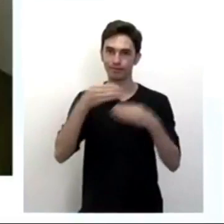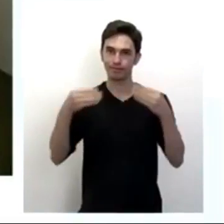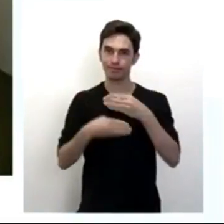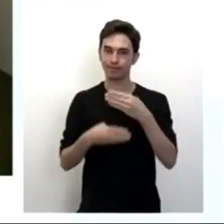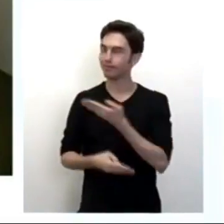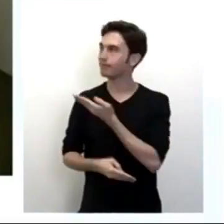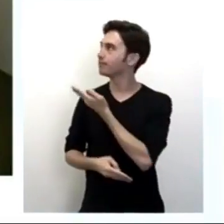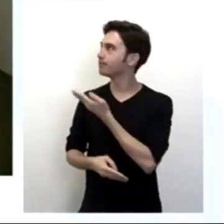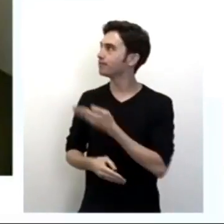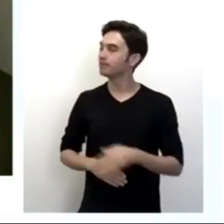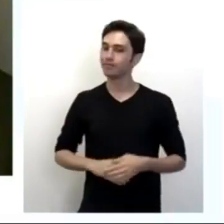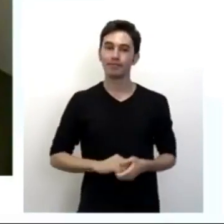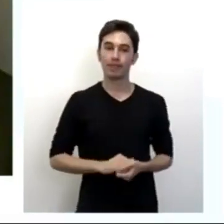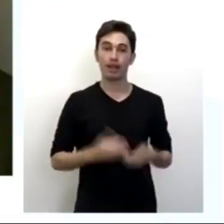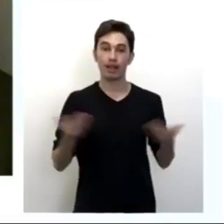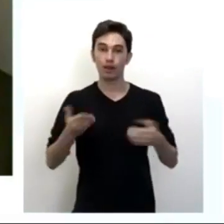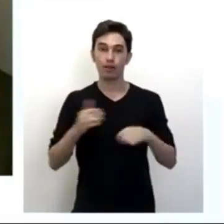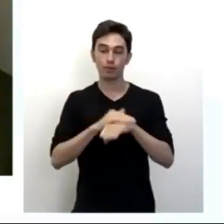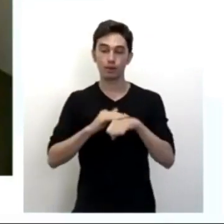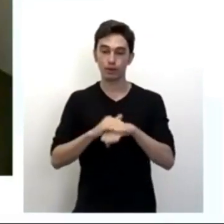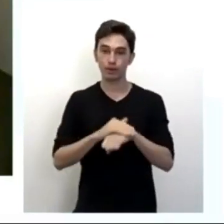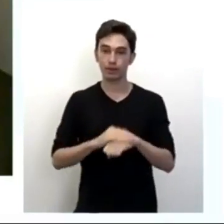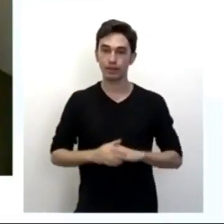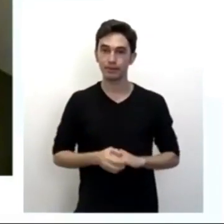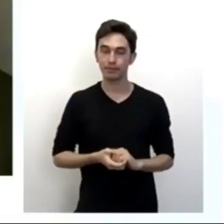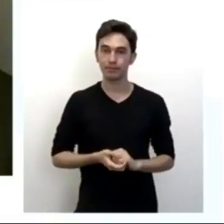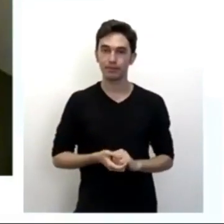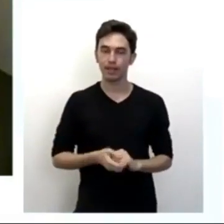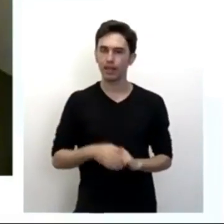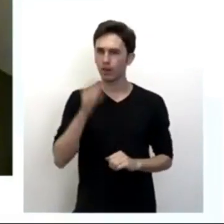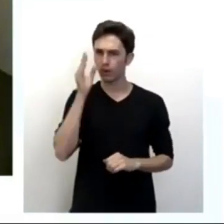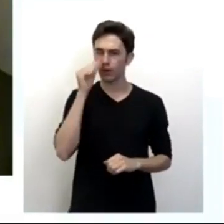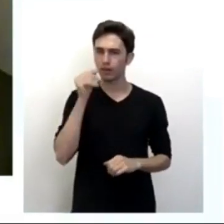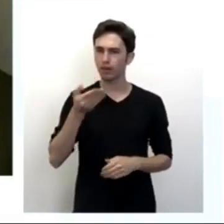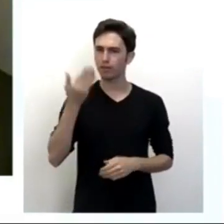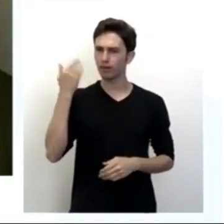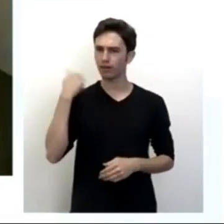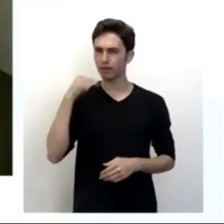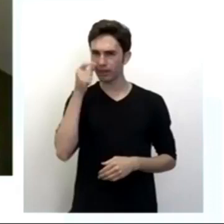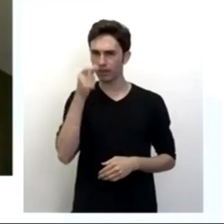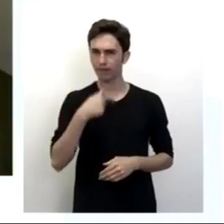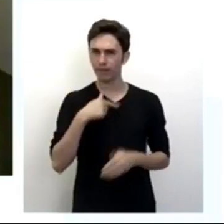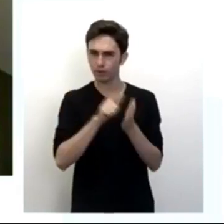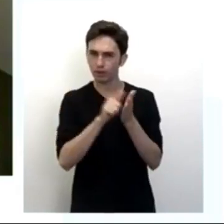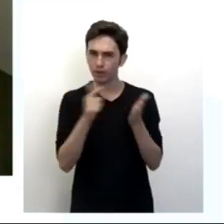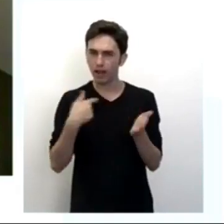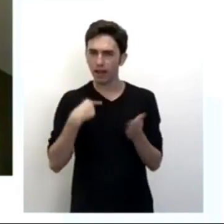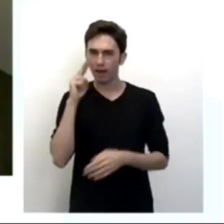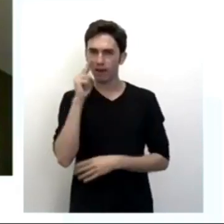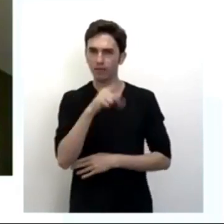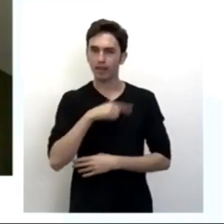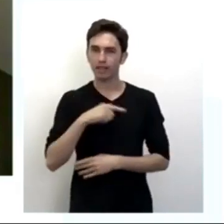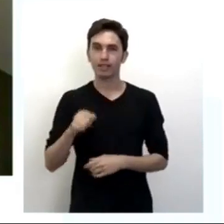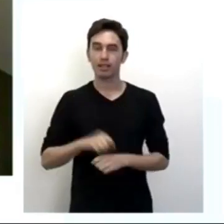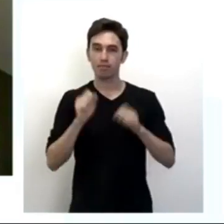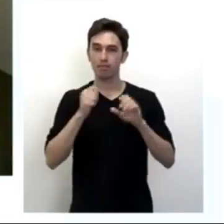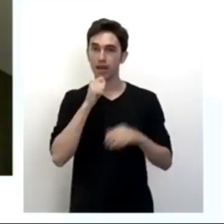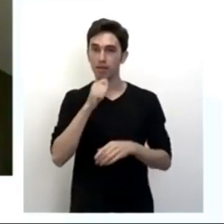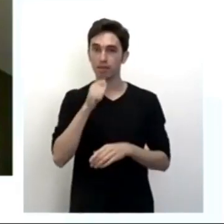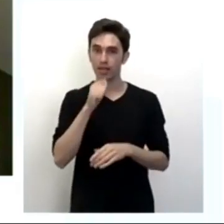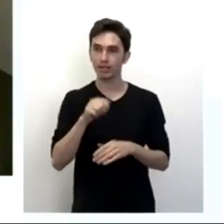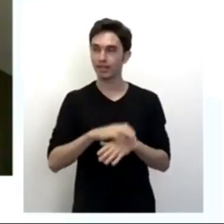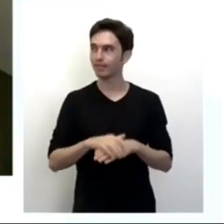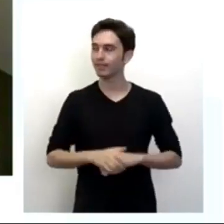né? E a gente vai falar, é curioso, há pouco tempo atrás eu estava vendo o jornal, E aí eu vi uma grande líder de um país